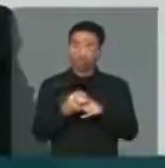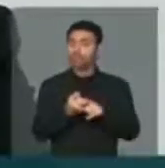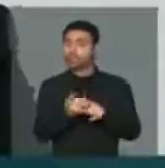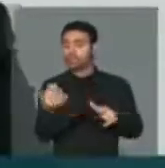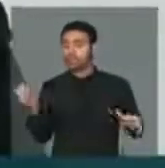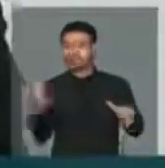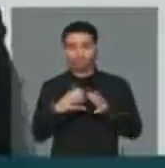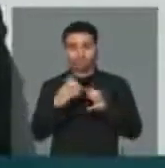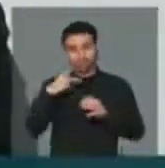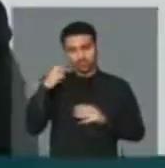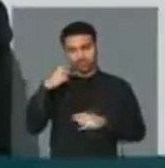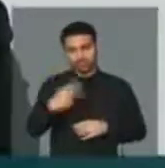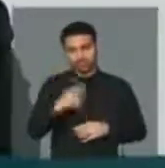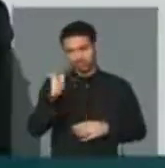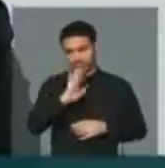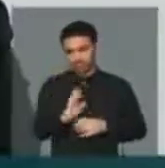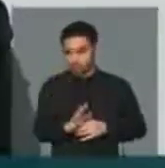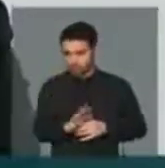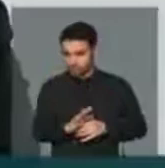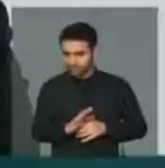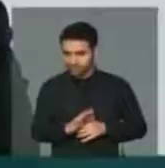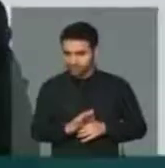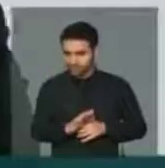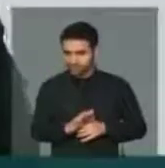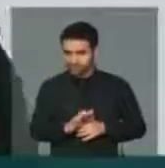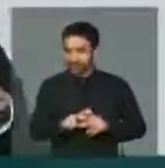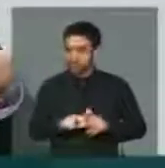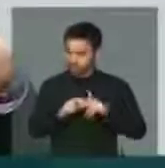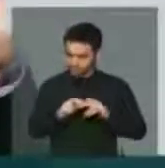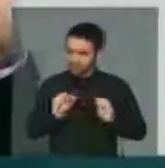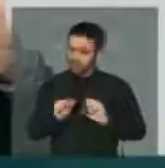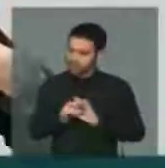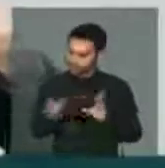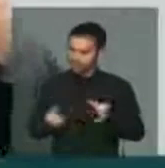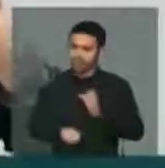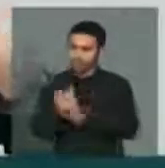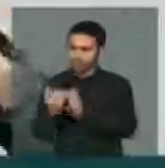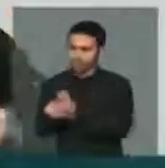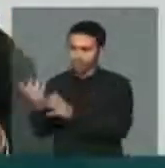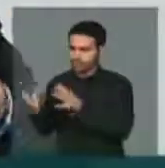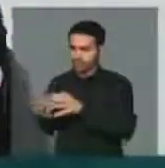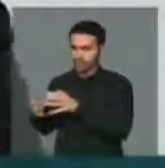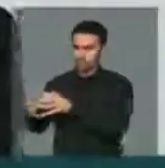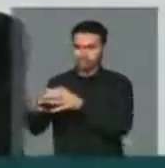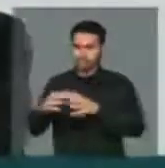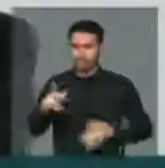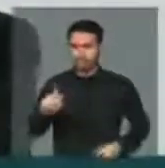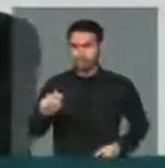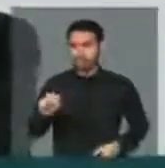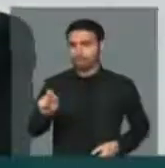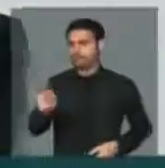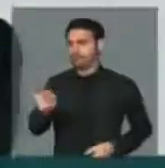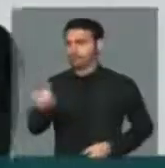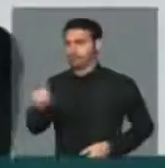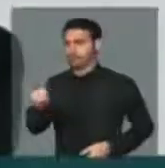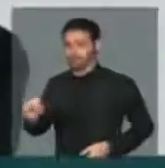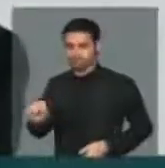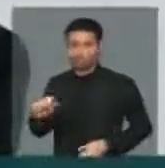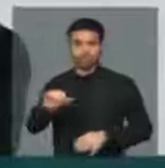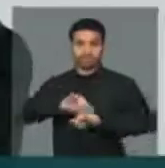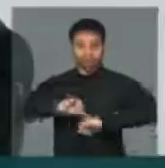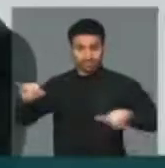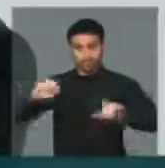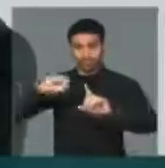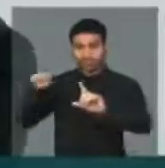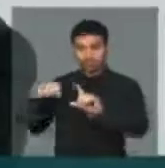no Brasil. Portanto, nós queremos fazer um alerta para a sociedade e trazer esse recado